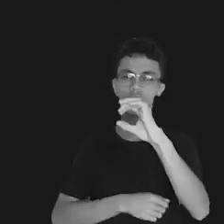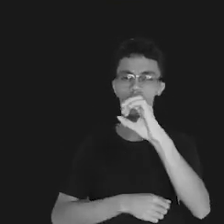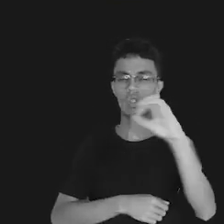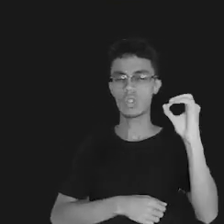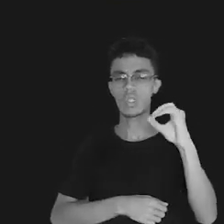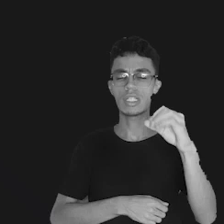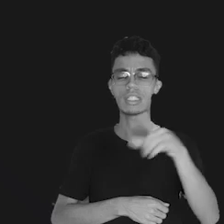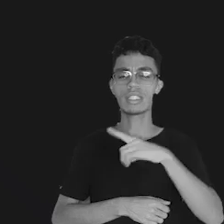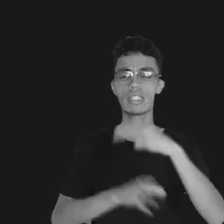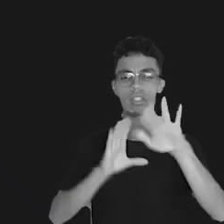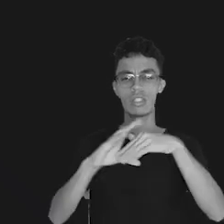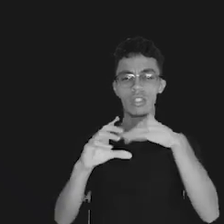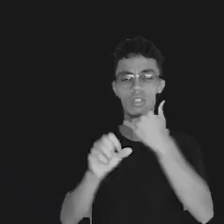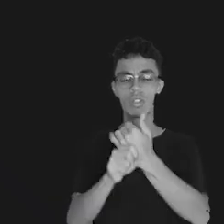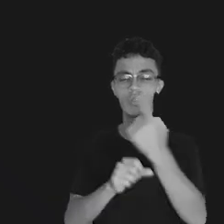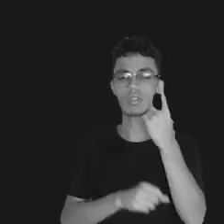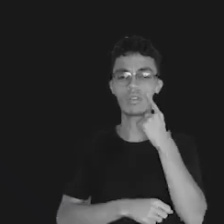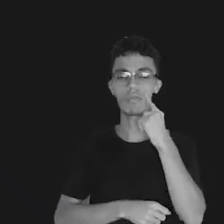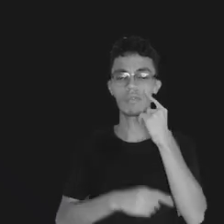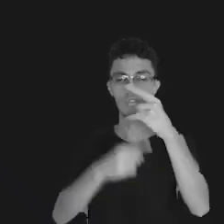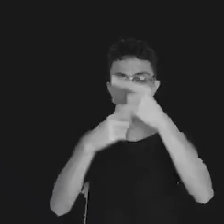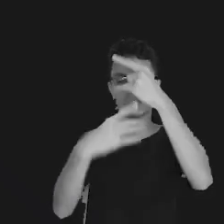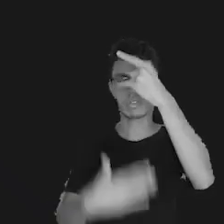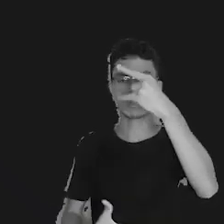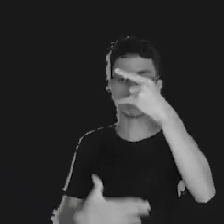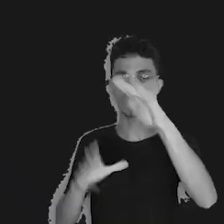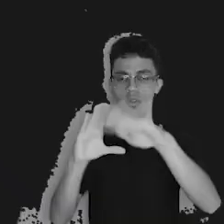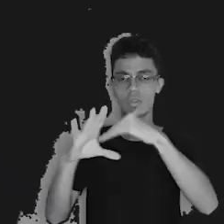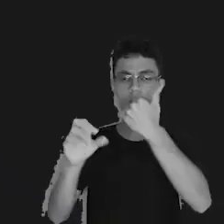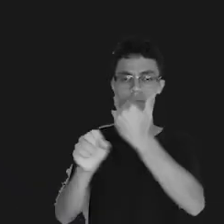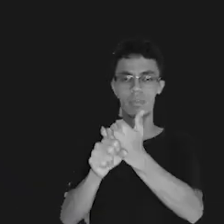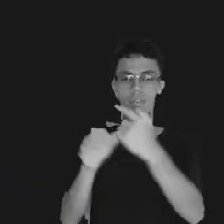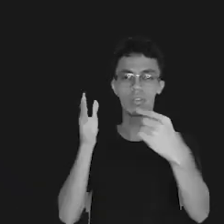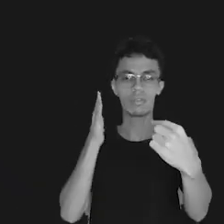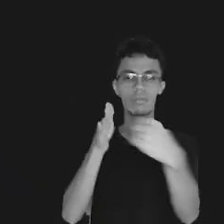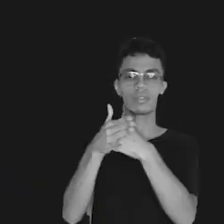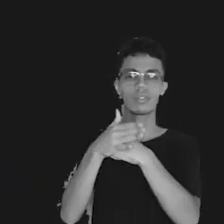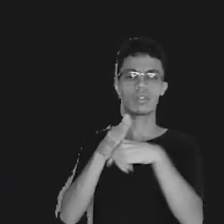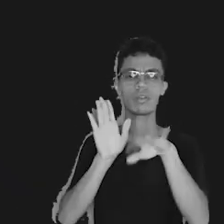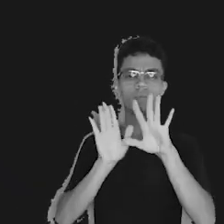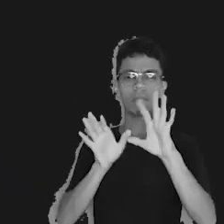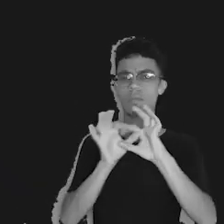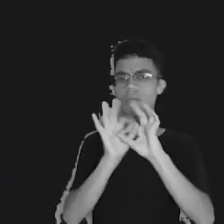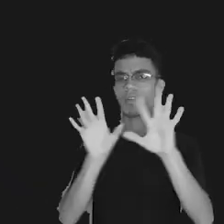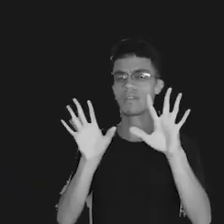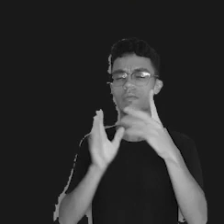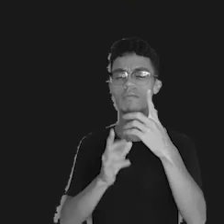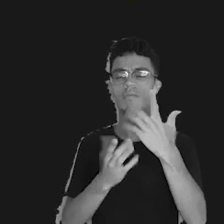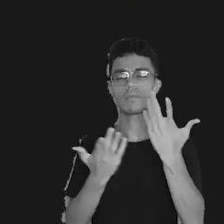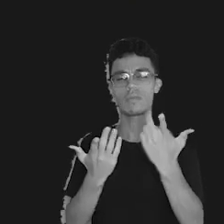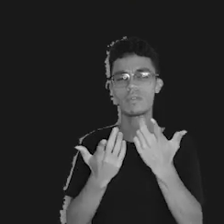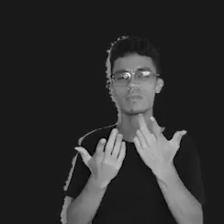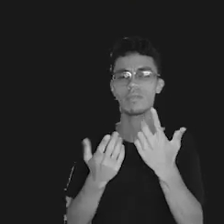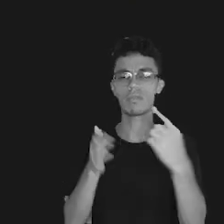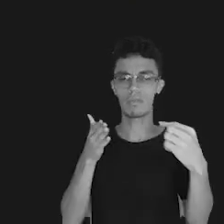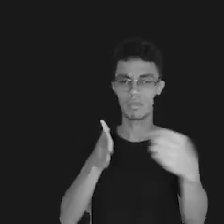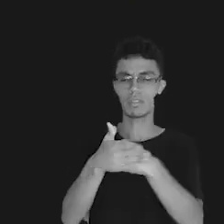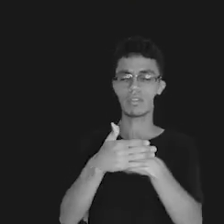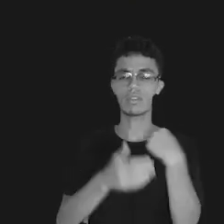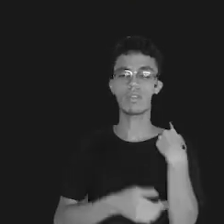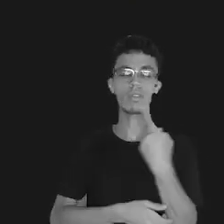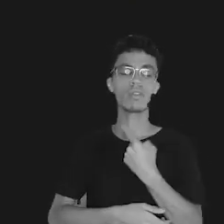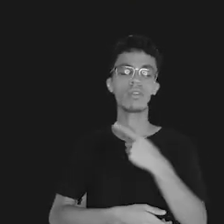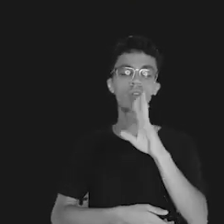YouTube de alguns segundos, mas a gente está de olho aqui no chat do YouTube em todas as perguntas, então podem perguntar à vontade que a gente